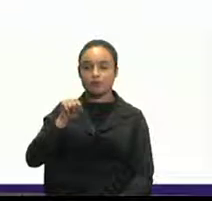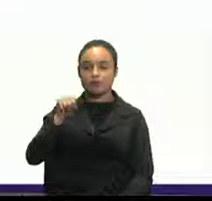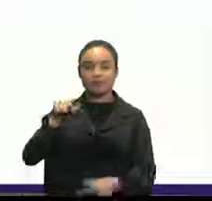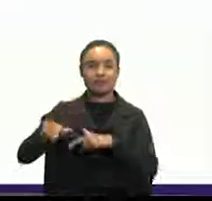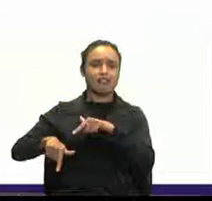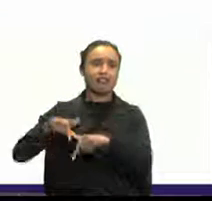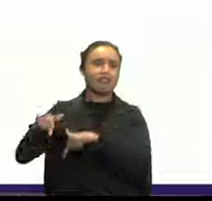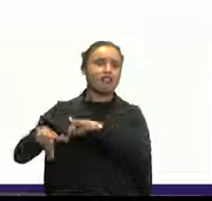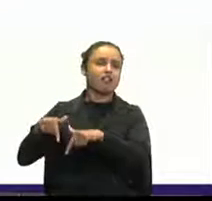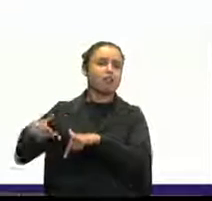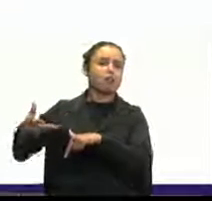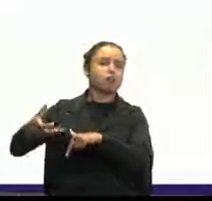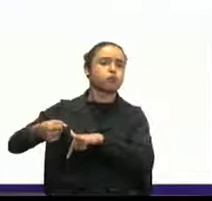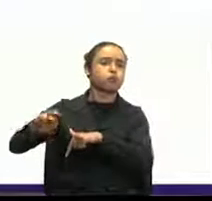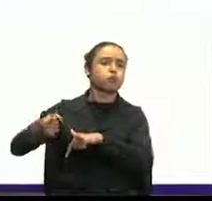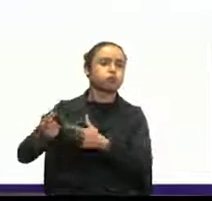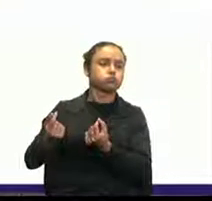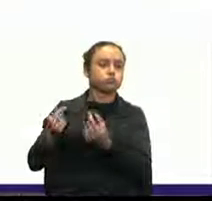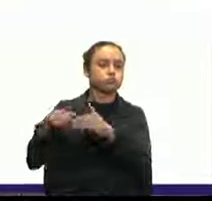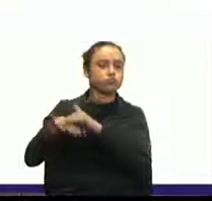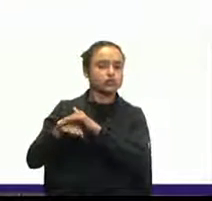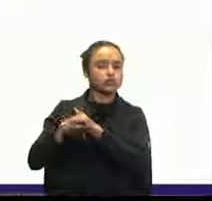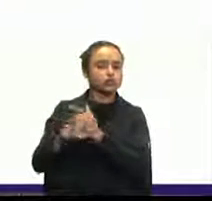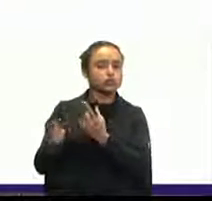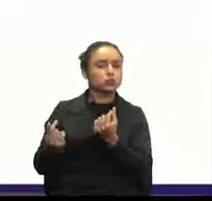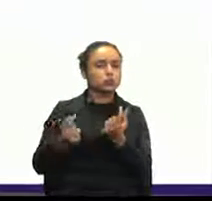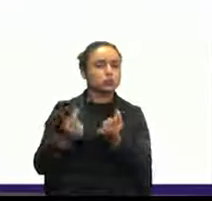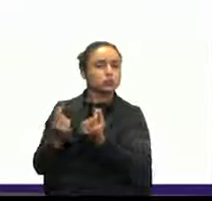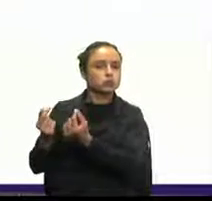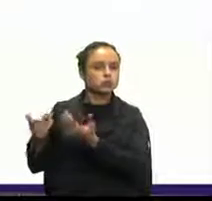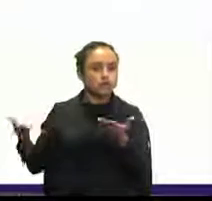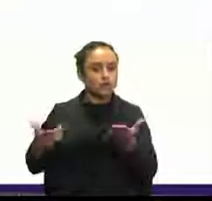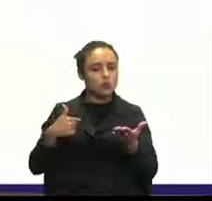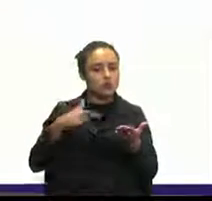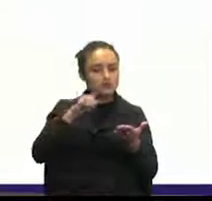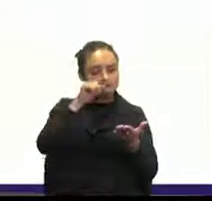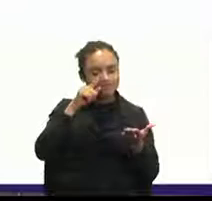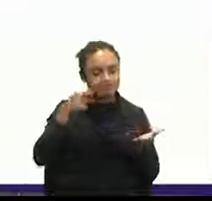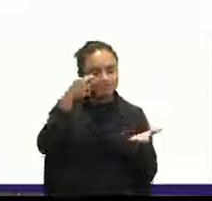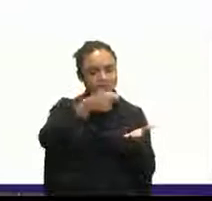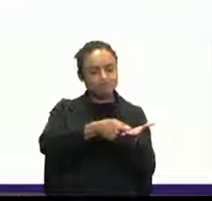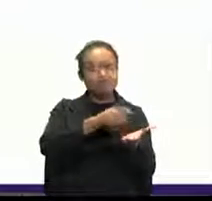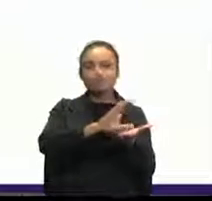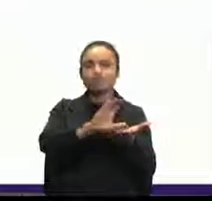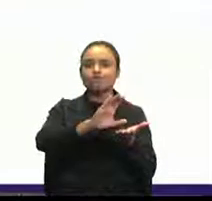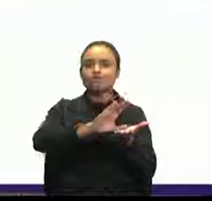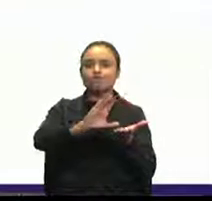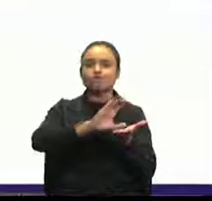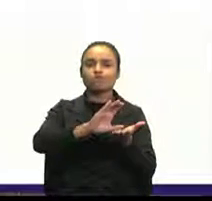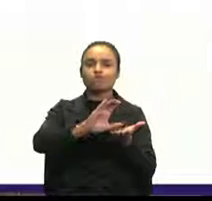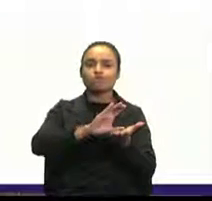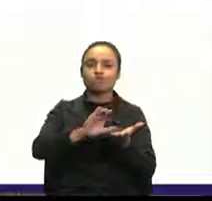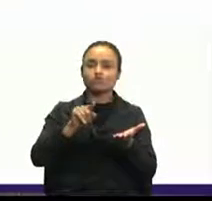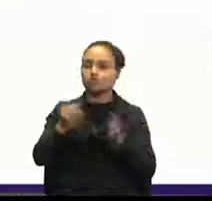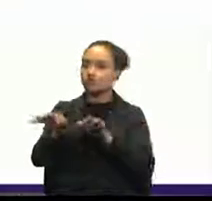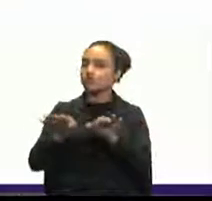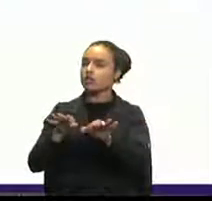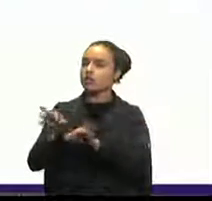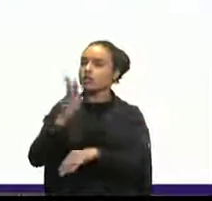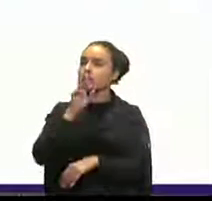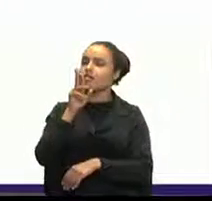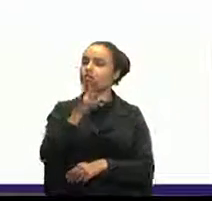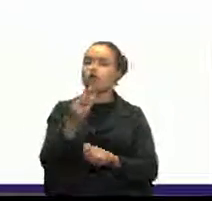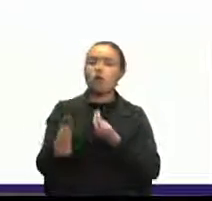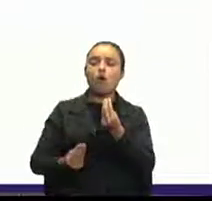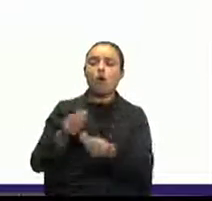e agora necessita conhecer riscos para investir portanto prepare-se para responder como minimizar